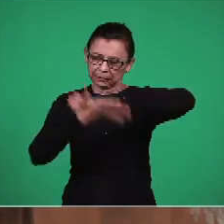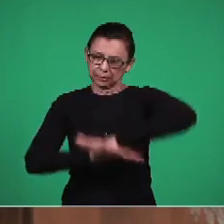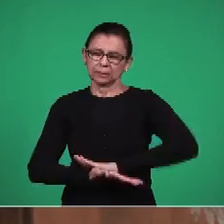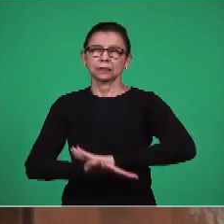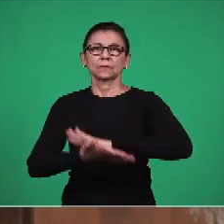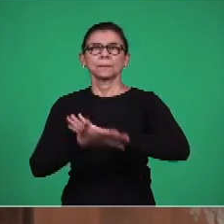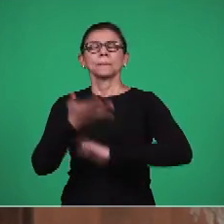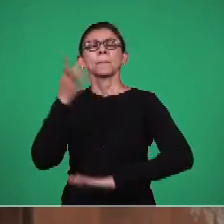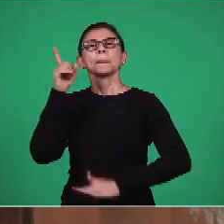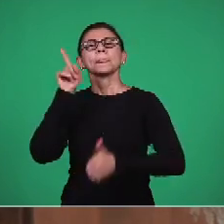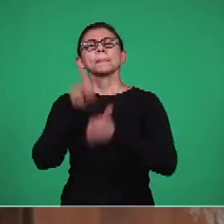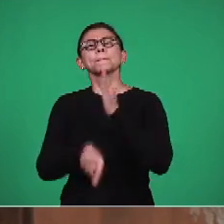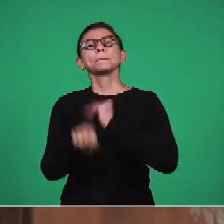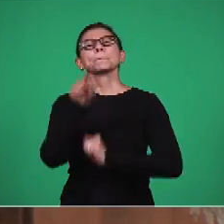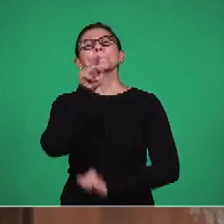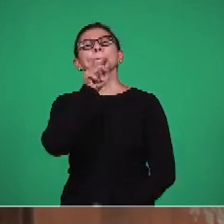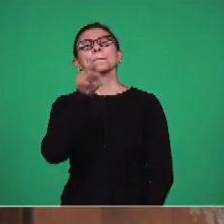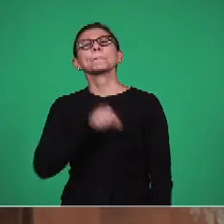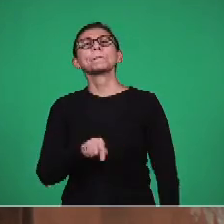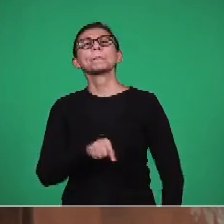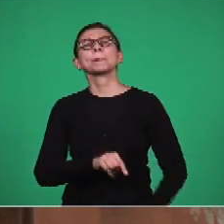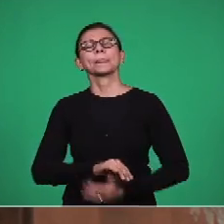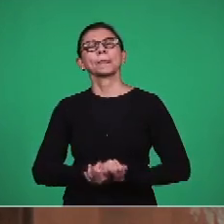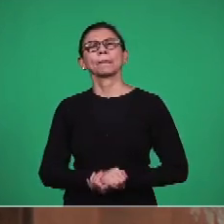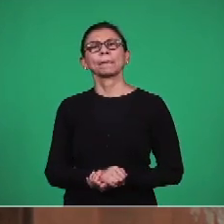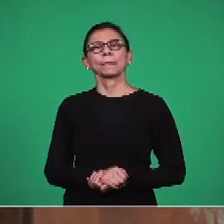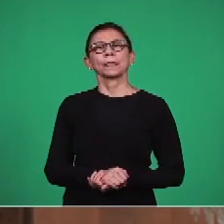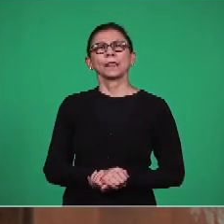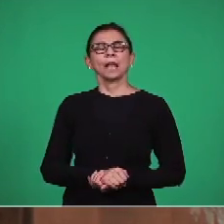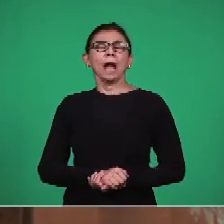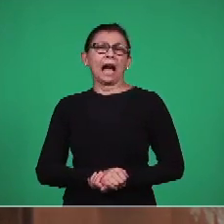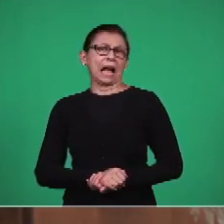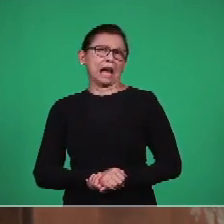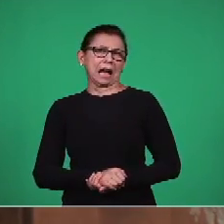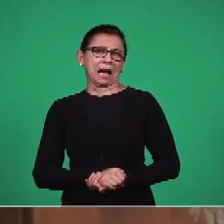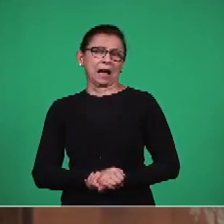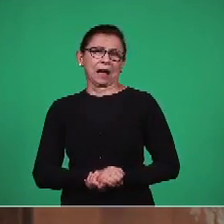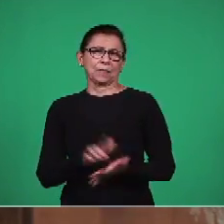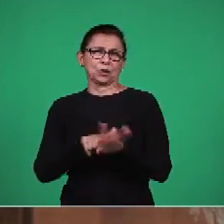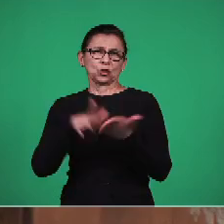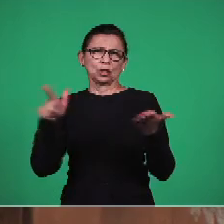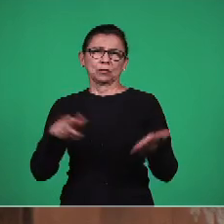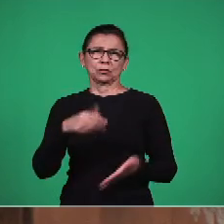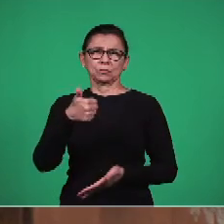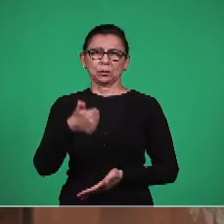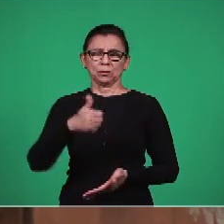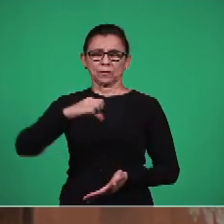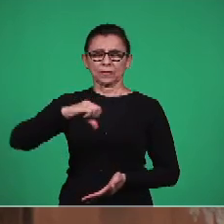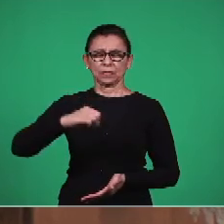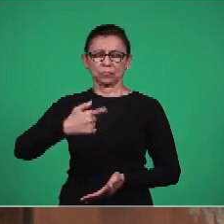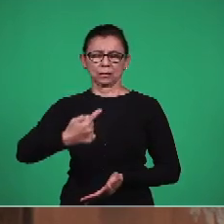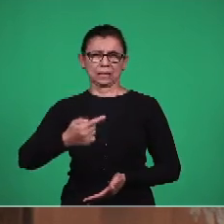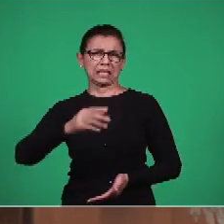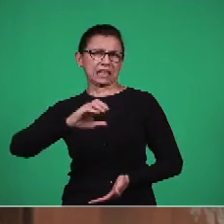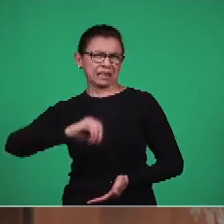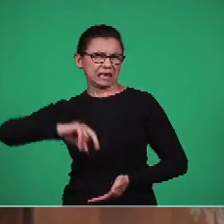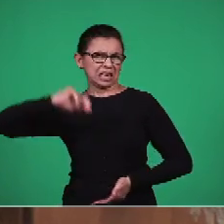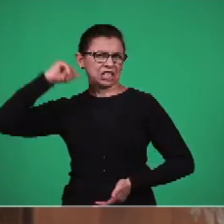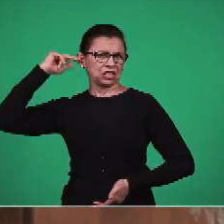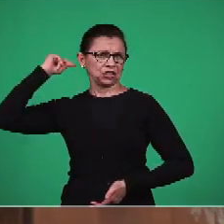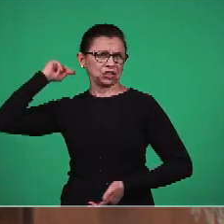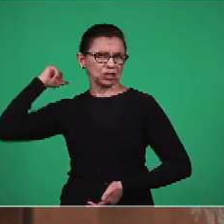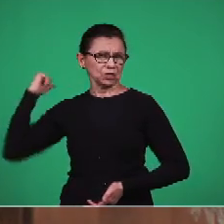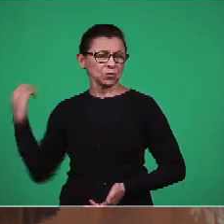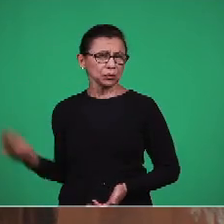pergunta, vamos falar que a manchete 70? Não, a de ontem, lá nos jornais. Nosso horário está se esgotando. Vamos à